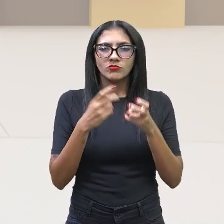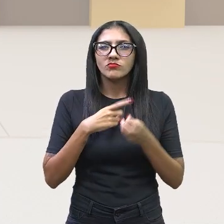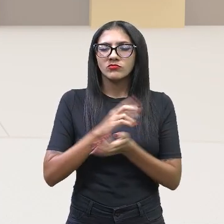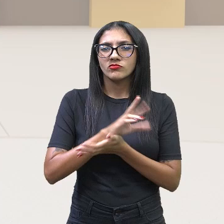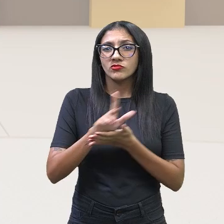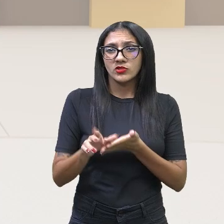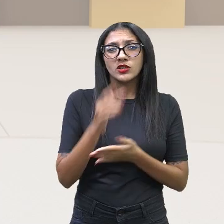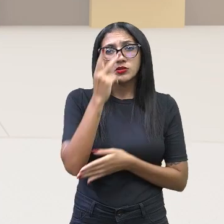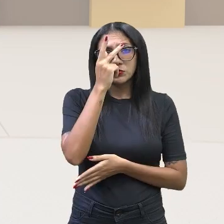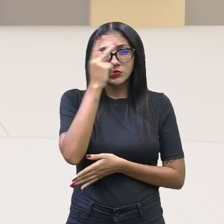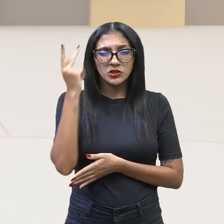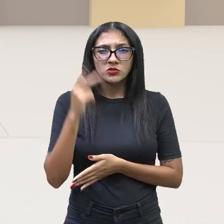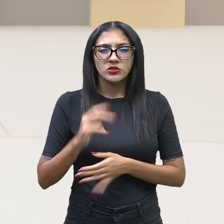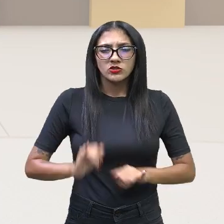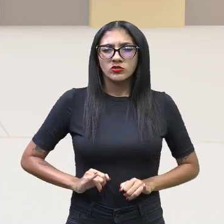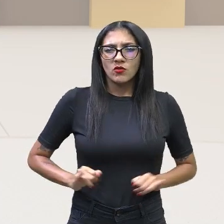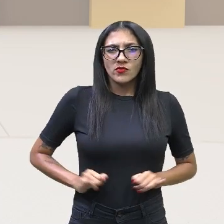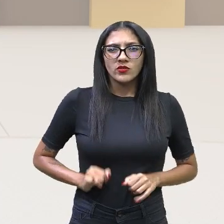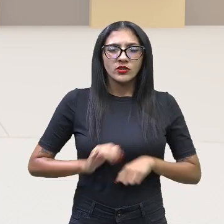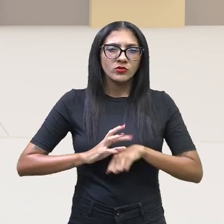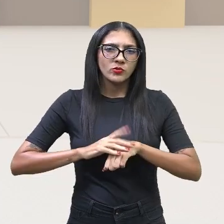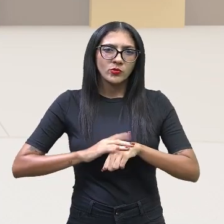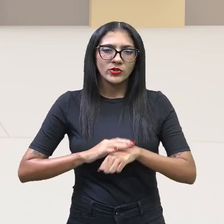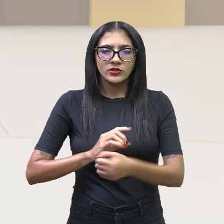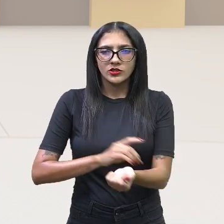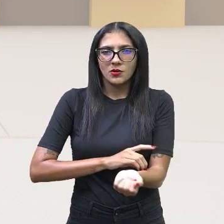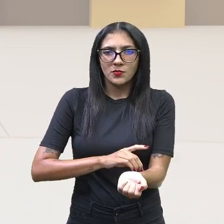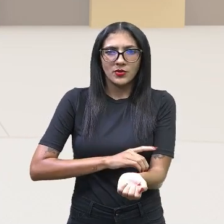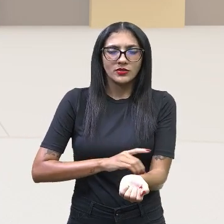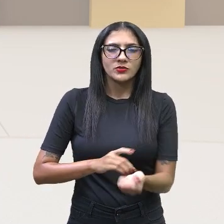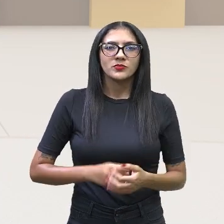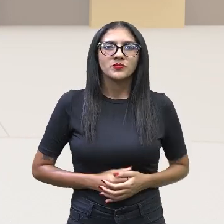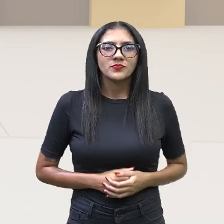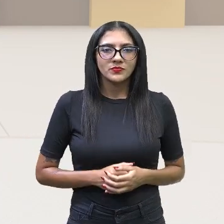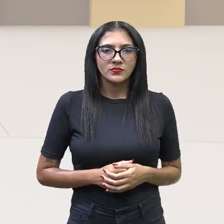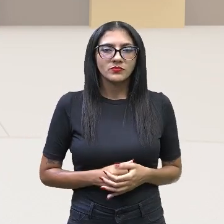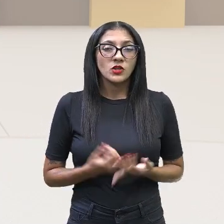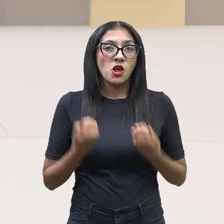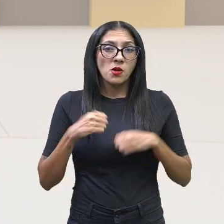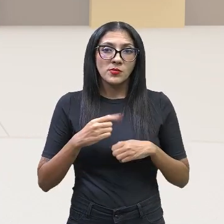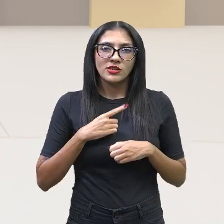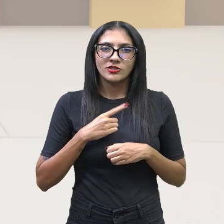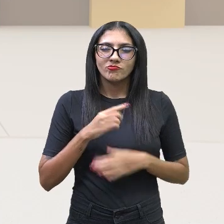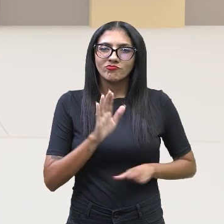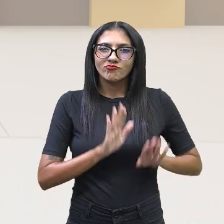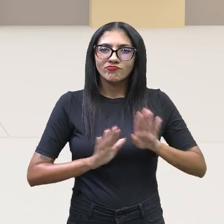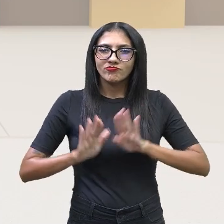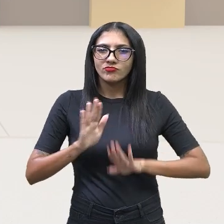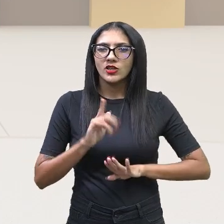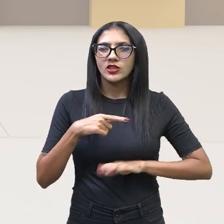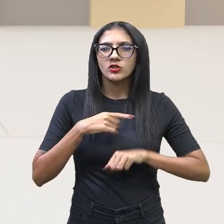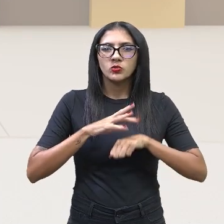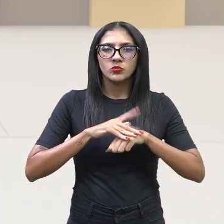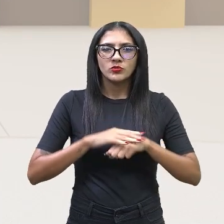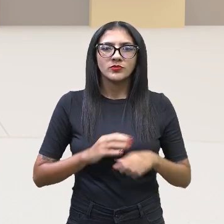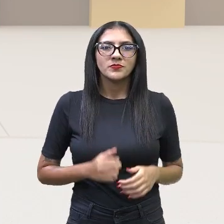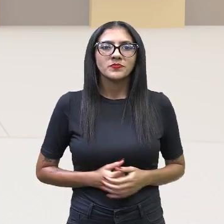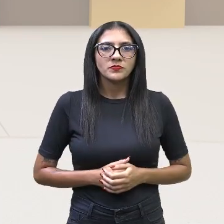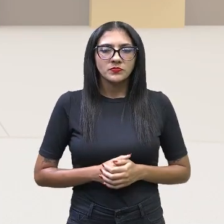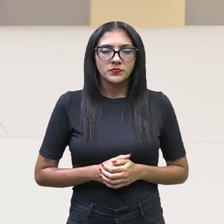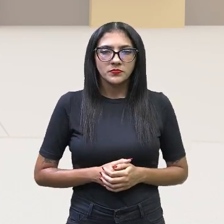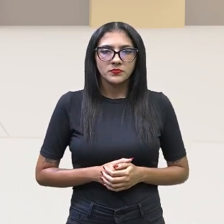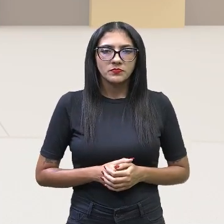Muitas pessoas padecendo de diabetes. Deve-se ter bastante cuidado. Bom, nós temos aí